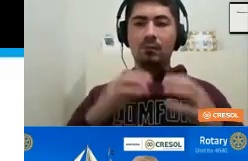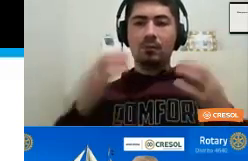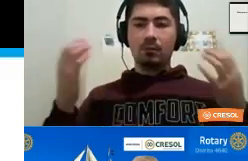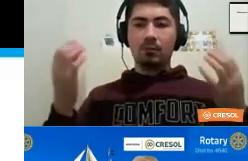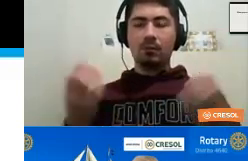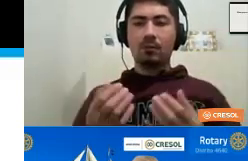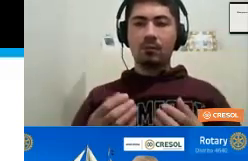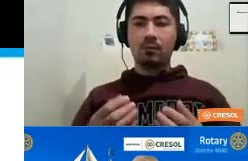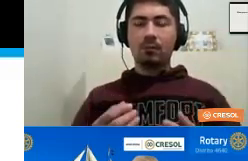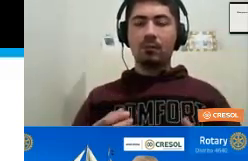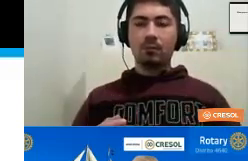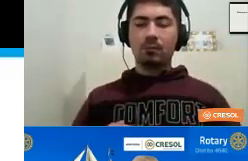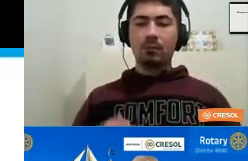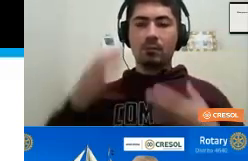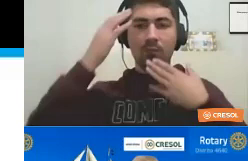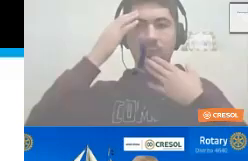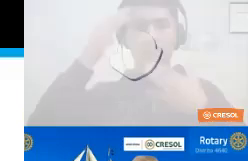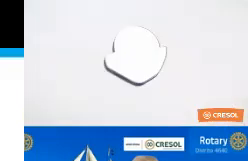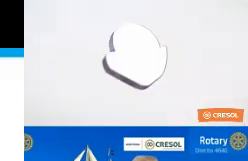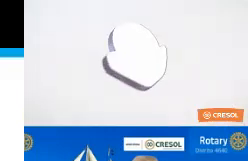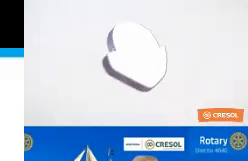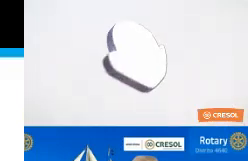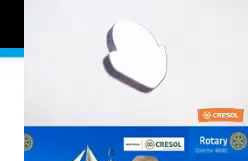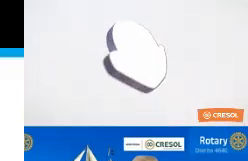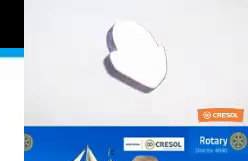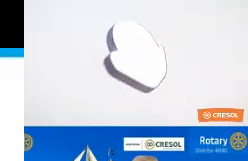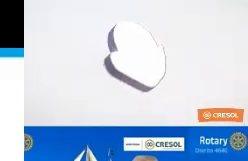Muito obrigada a todos vocês.